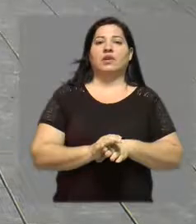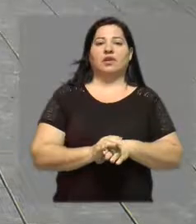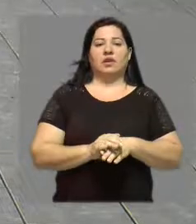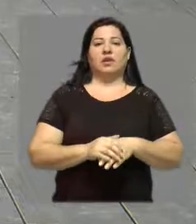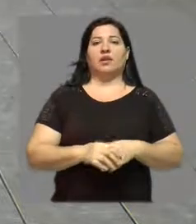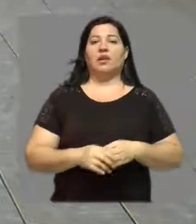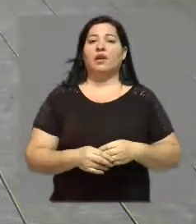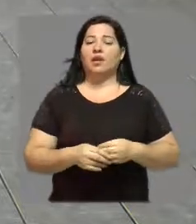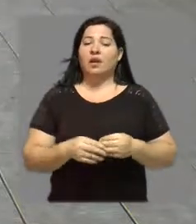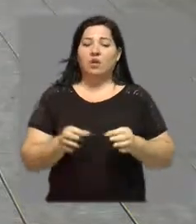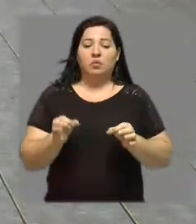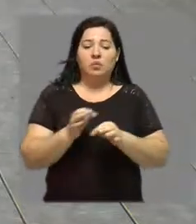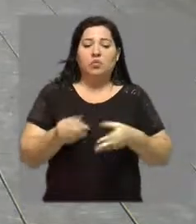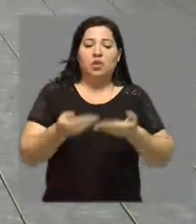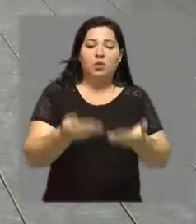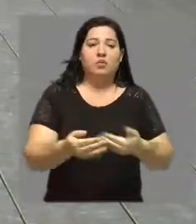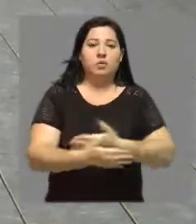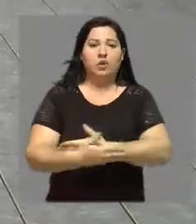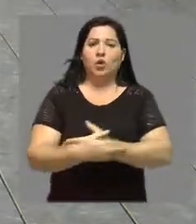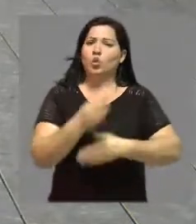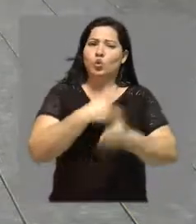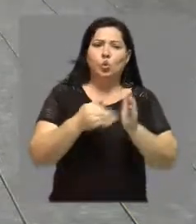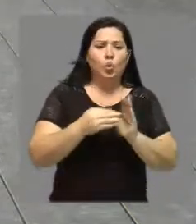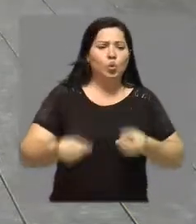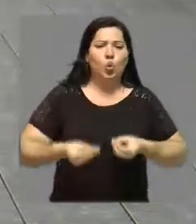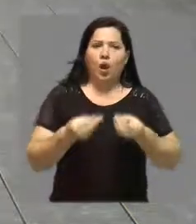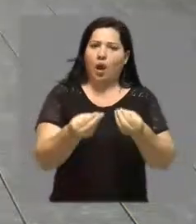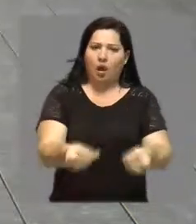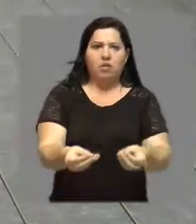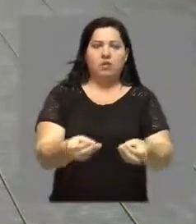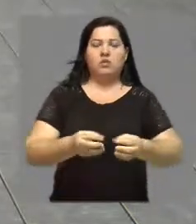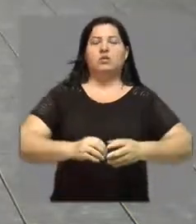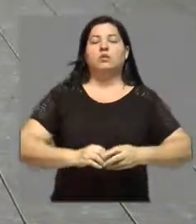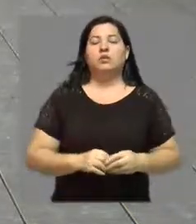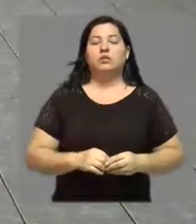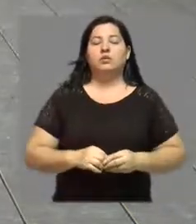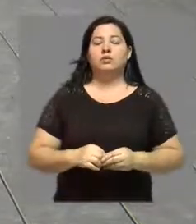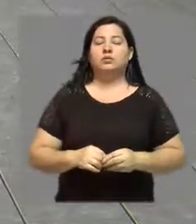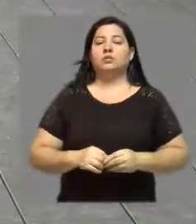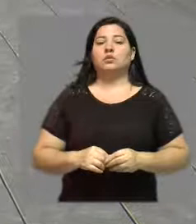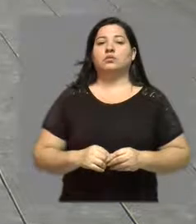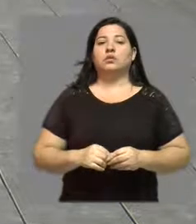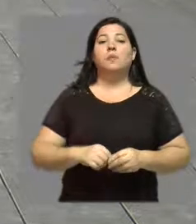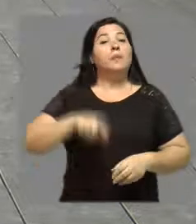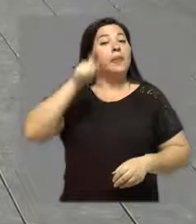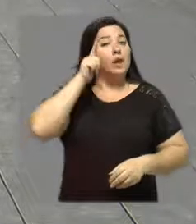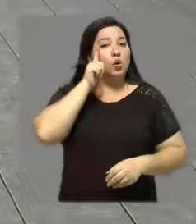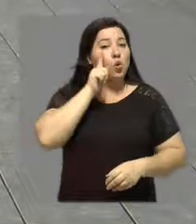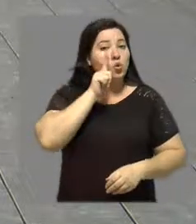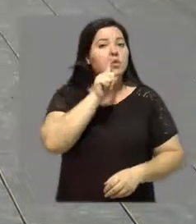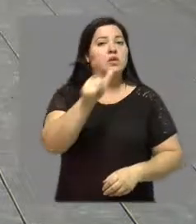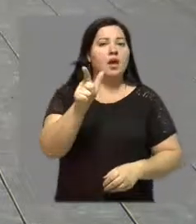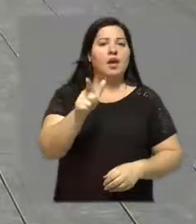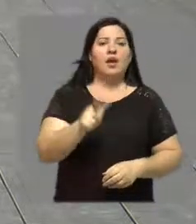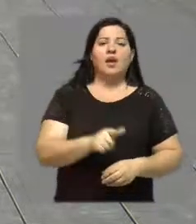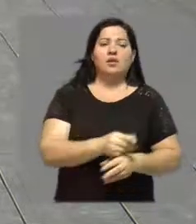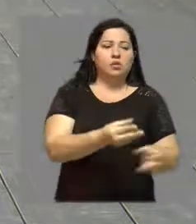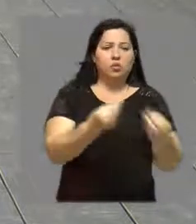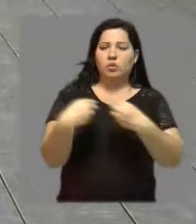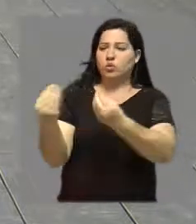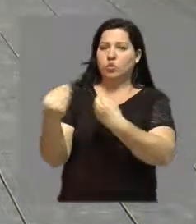montar o enxoval do bebê. E tudo é doado, então? Tudo é doado. E a gente consegue essas